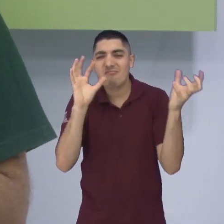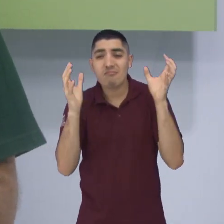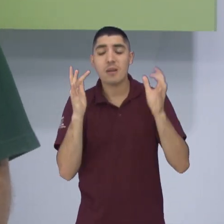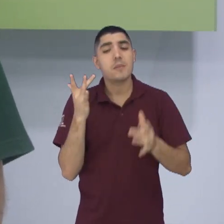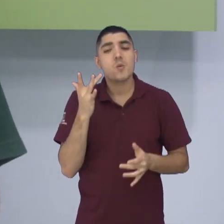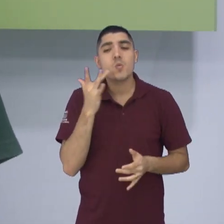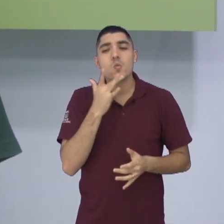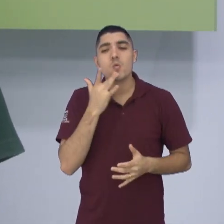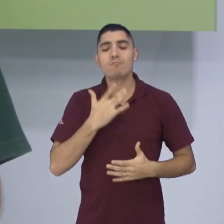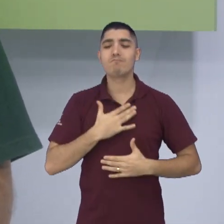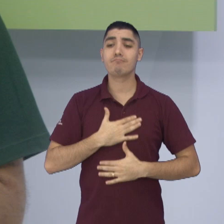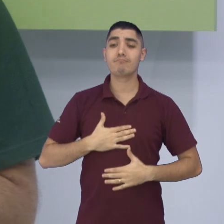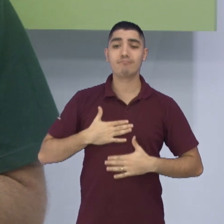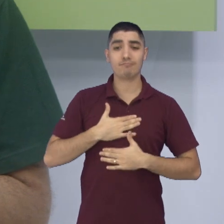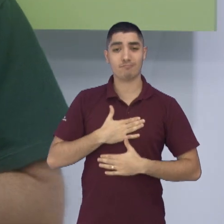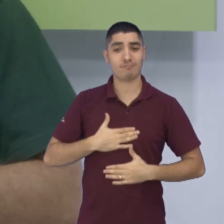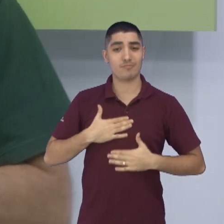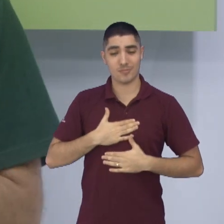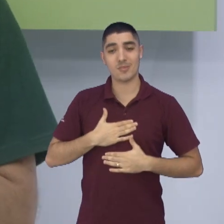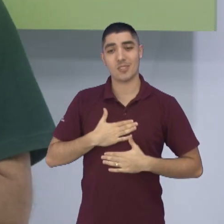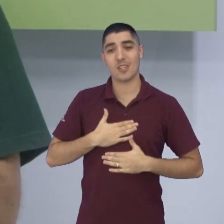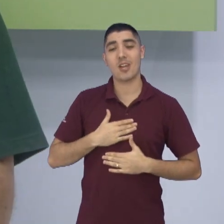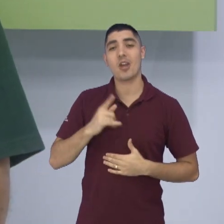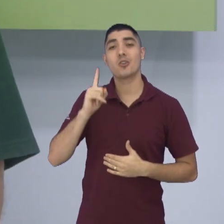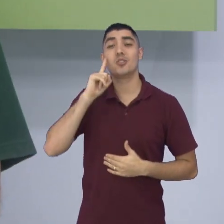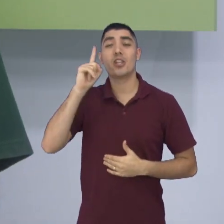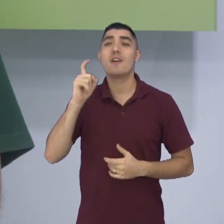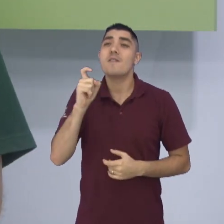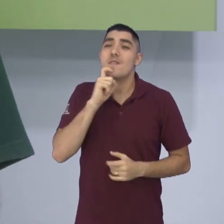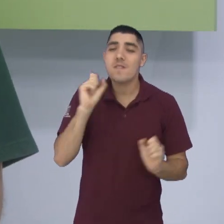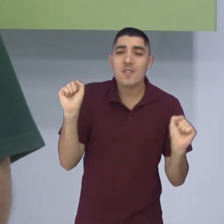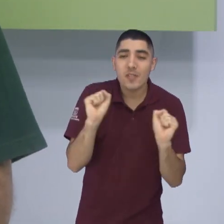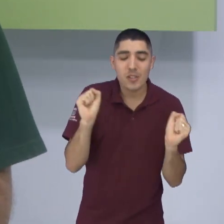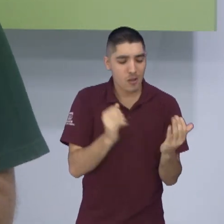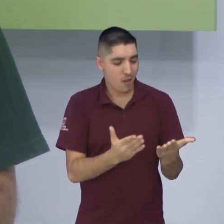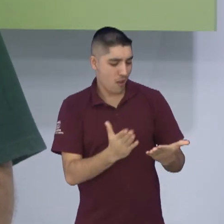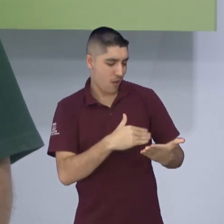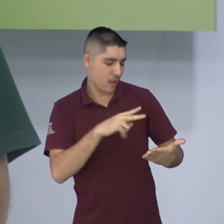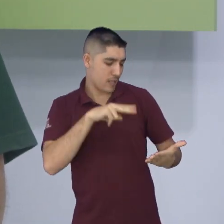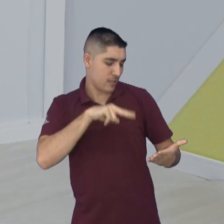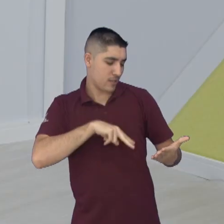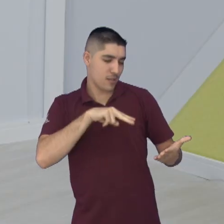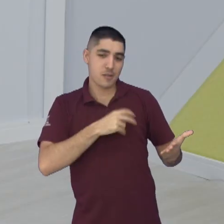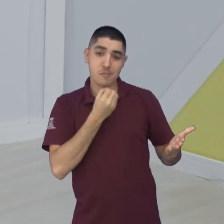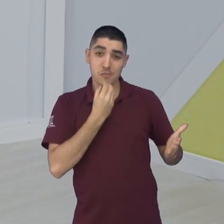gostosinho, tá pra, como diz o Djavan, um dia frio, um bom lugar para ler um livro. Livro.